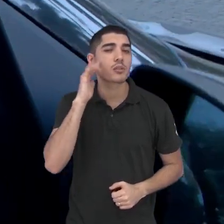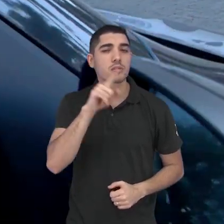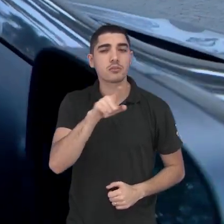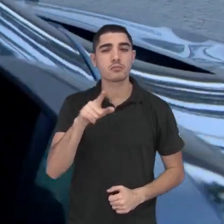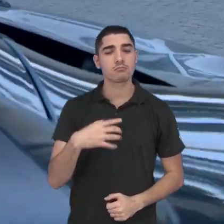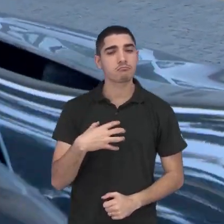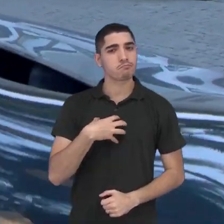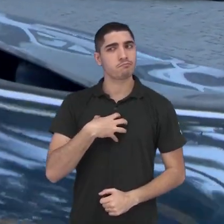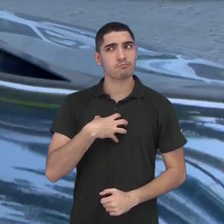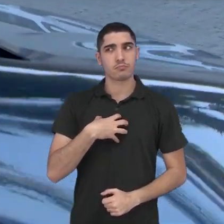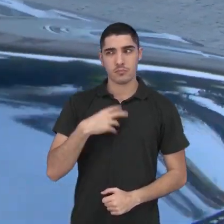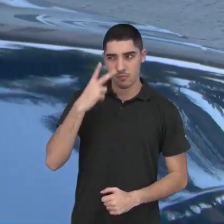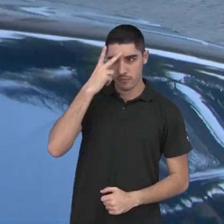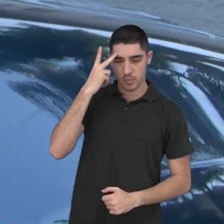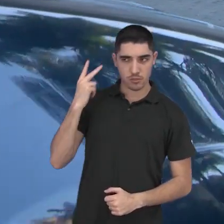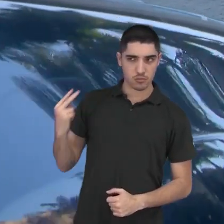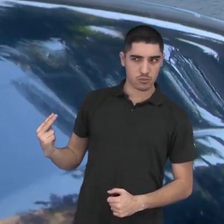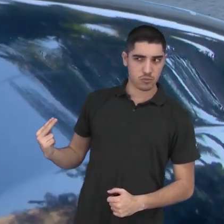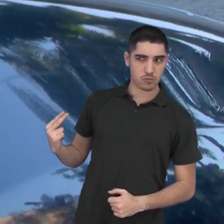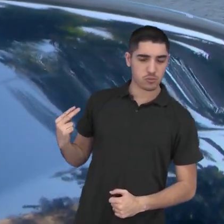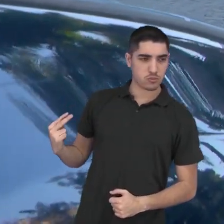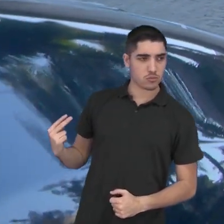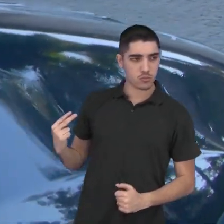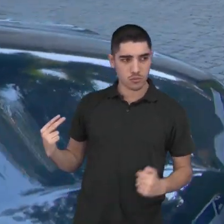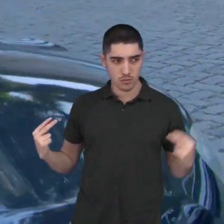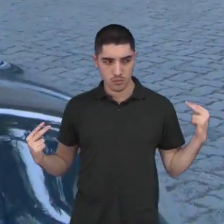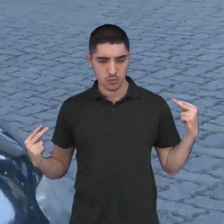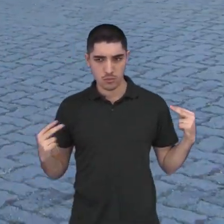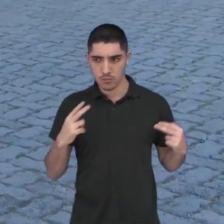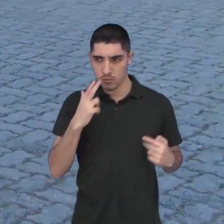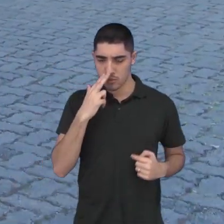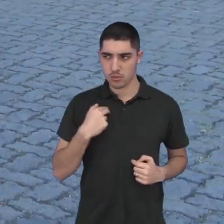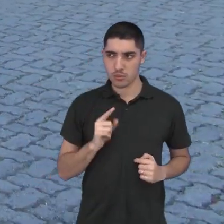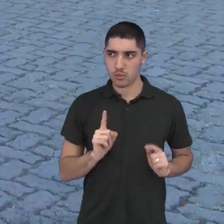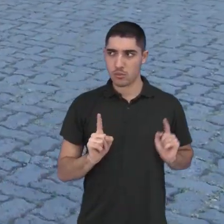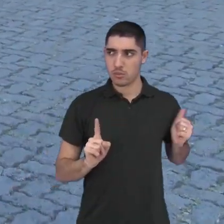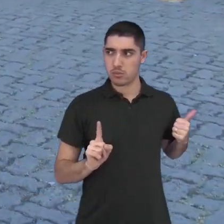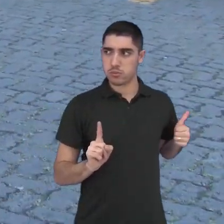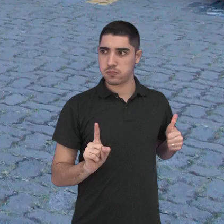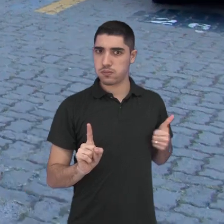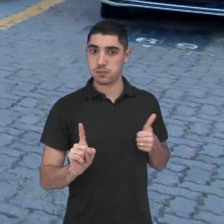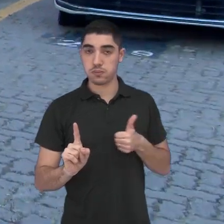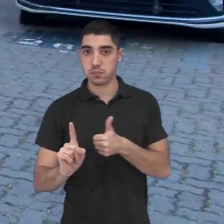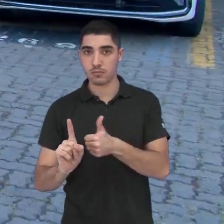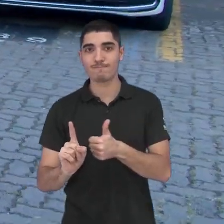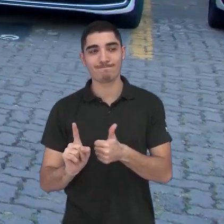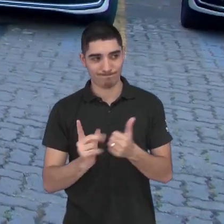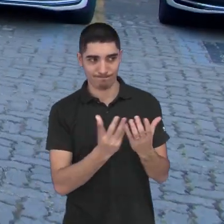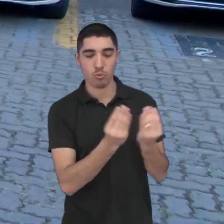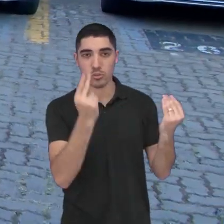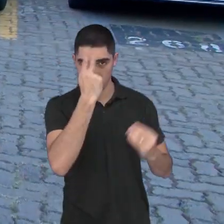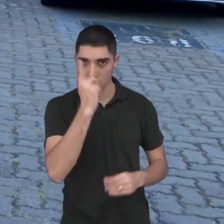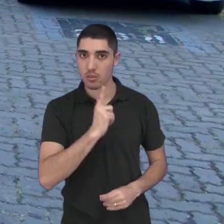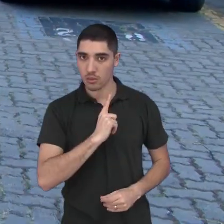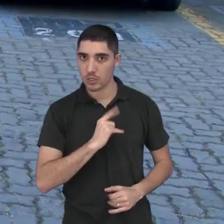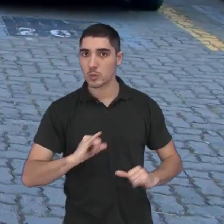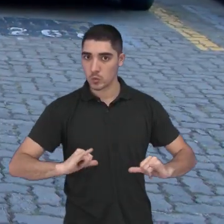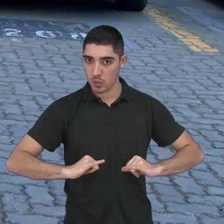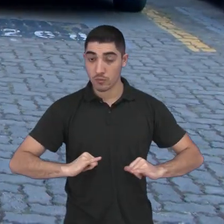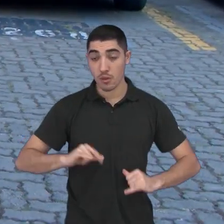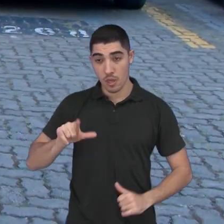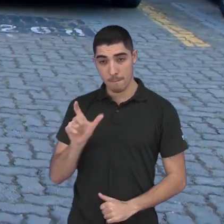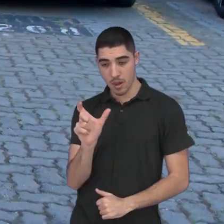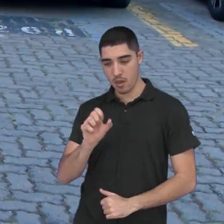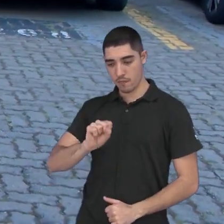imagine viver com a constante sensação de estar sendo observado e perseguido essa é uma realidade para muitas pessoas e tem